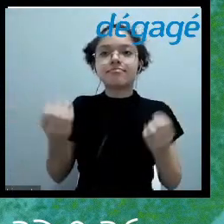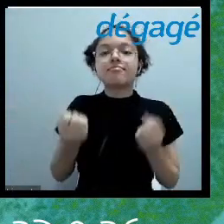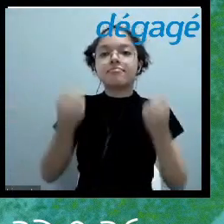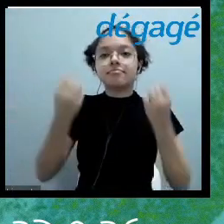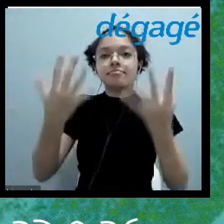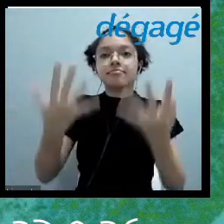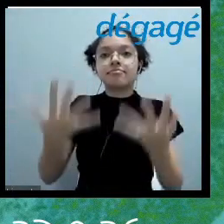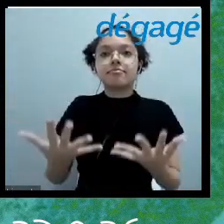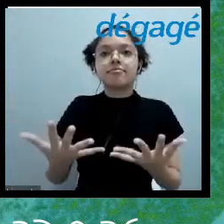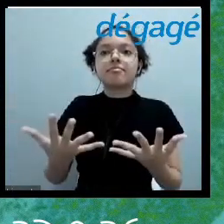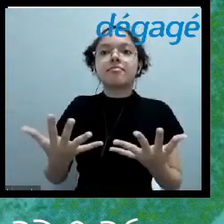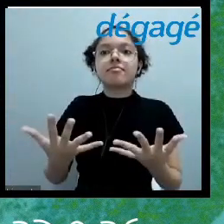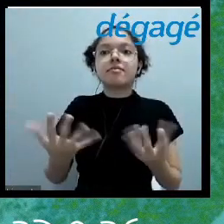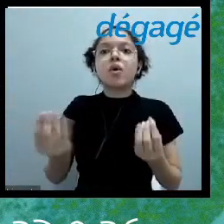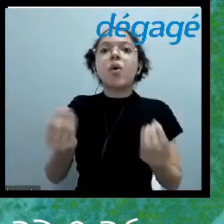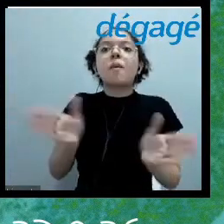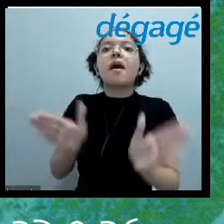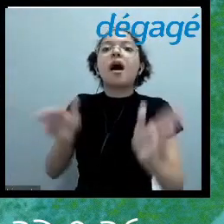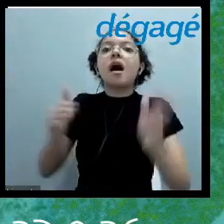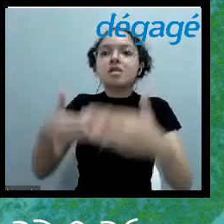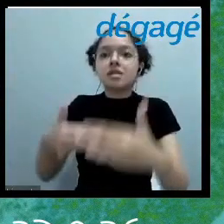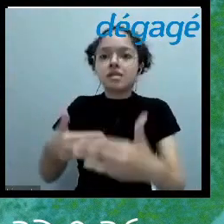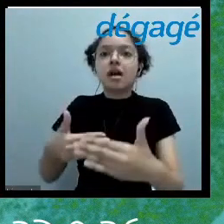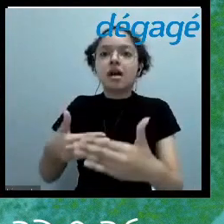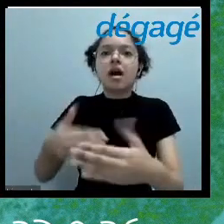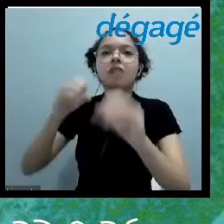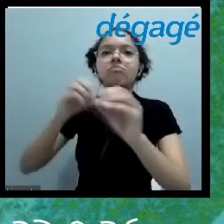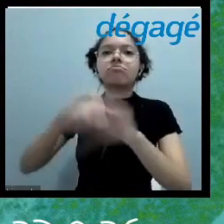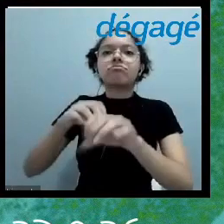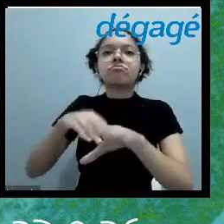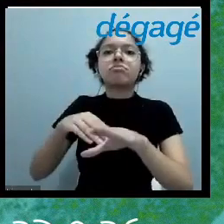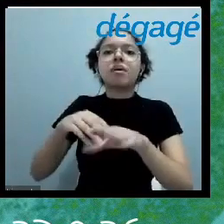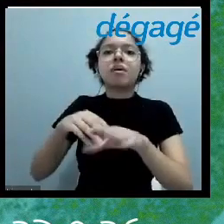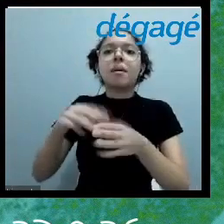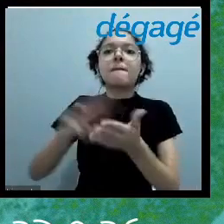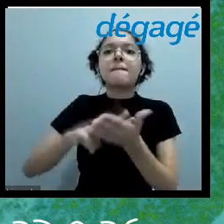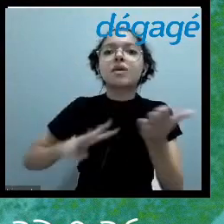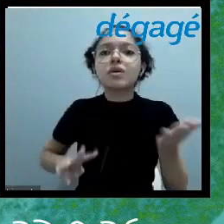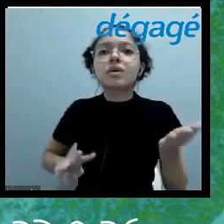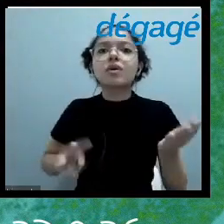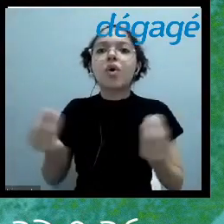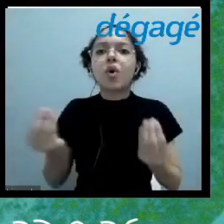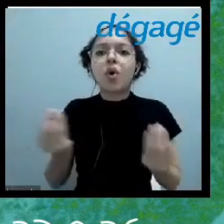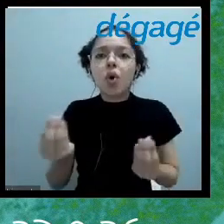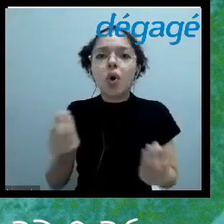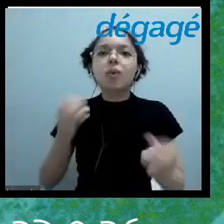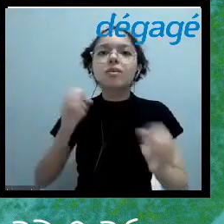da sala de música, né? Que eu te falei que é enxuto.